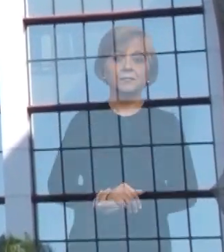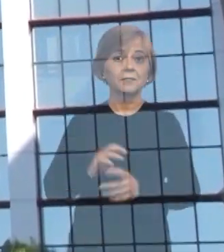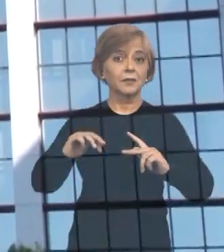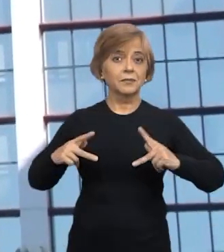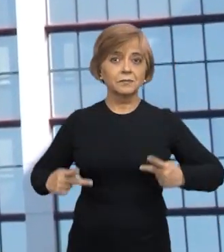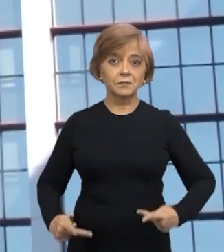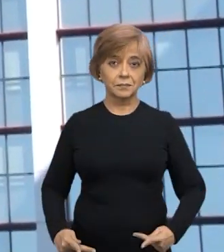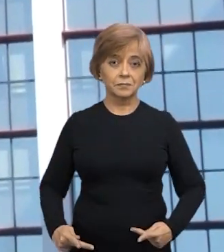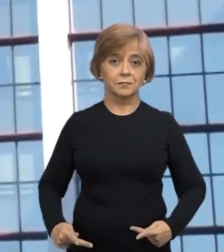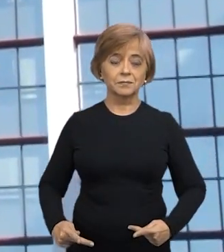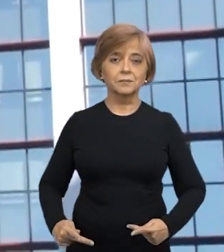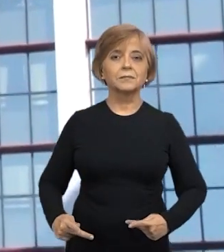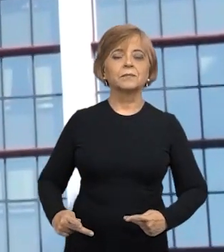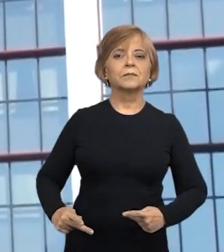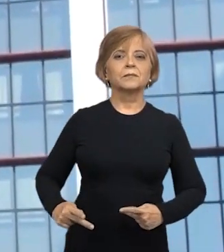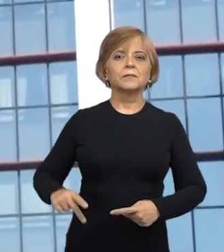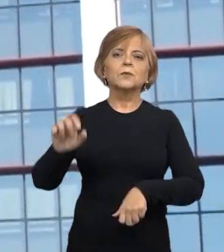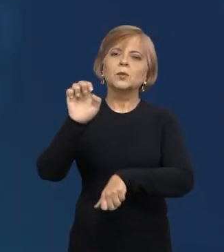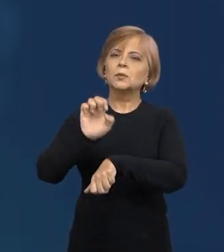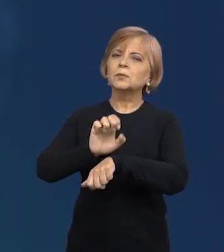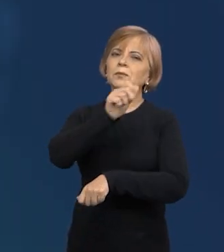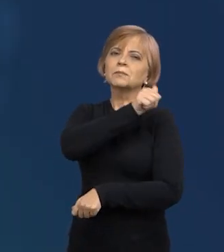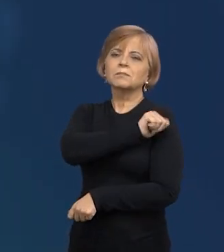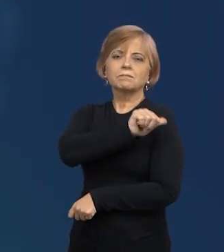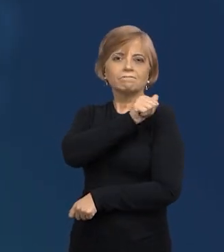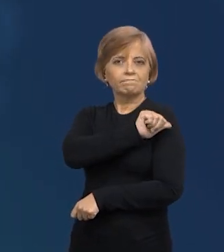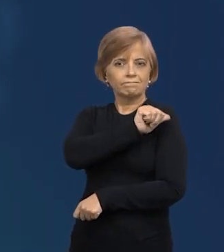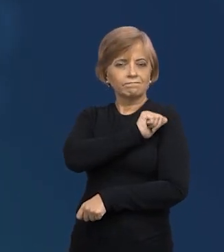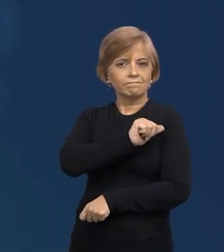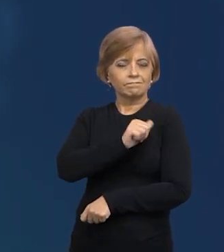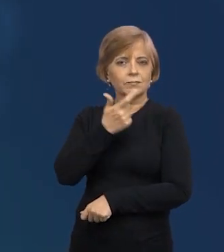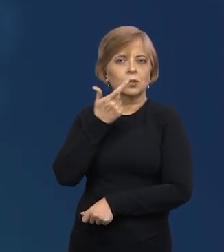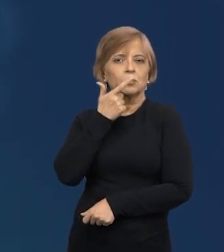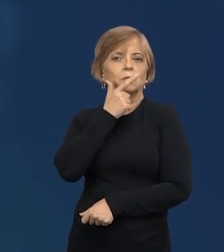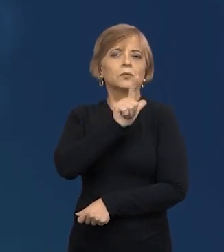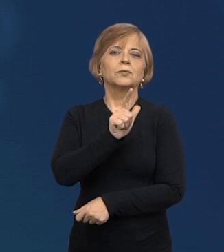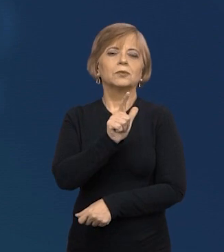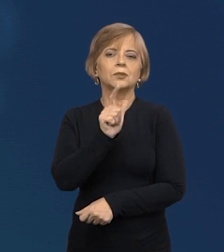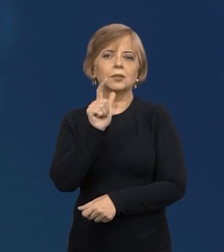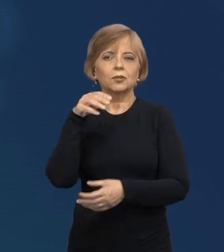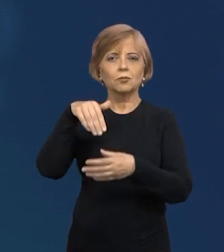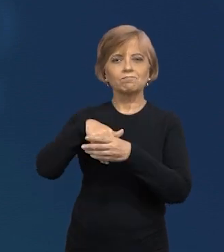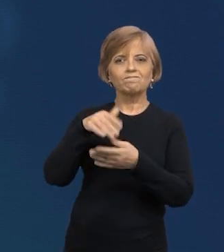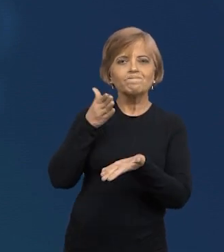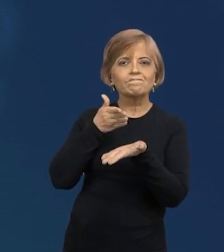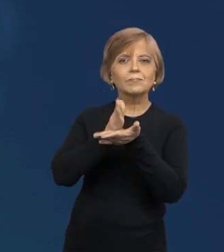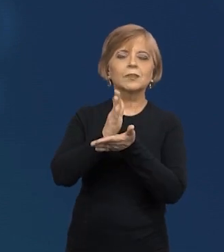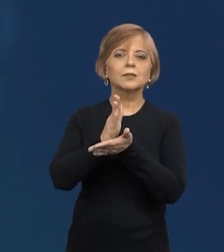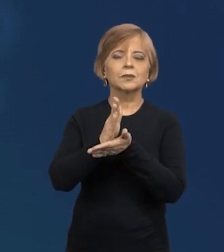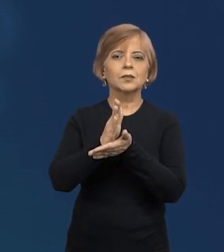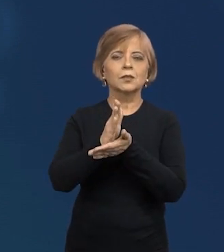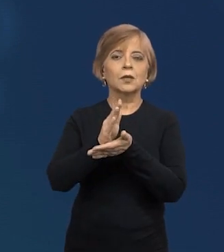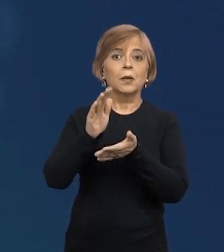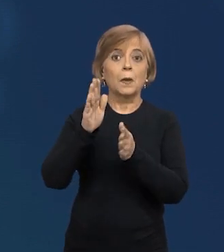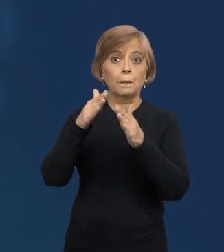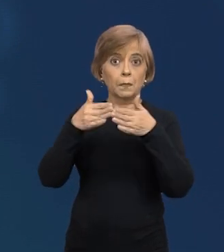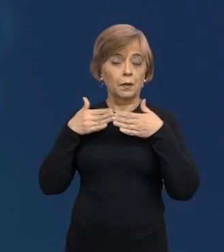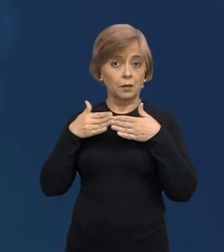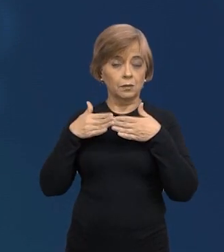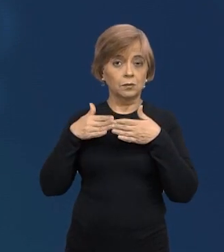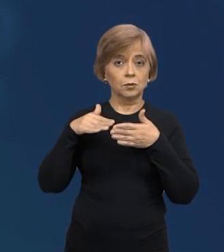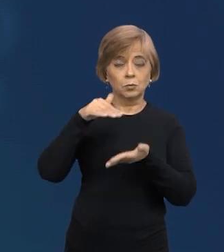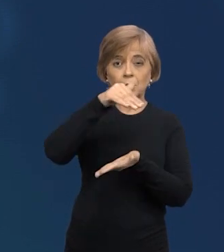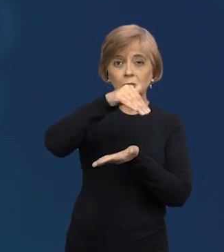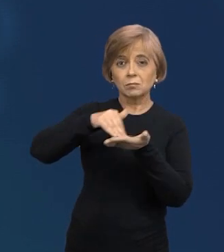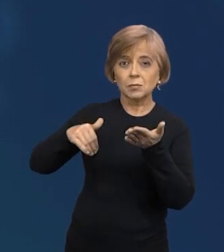O Ministério Público do Estado do Rio de Janeiro obteve decisão favorável na Justiça, impedindo a remoção compulsória